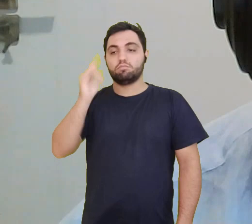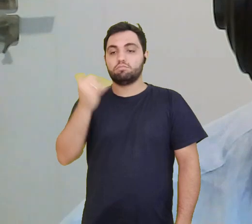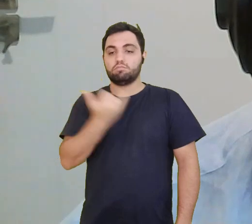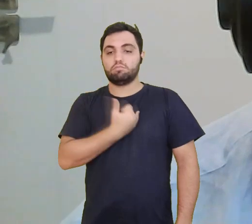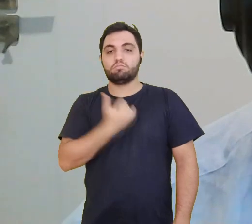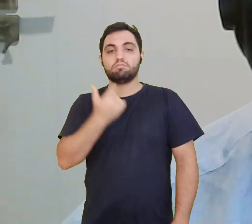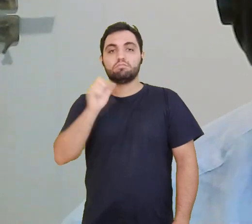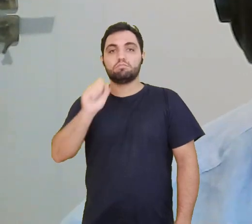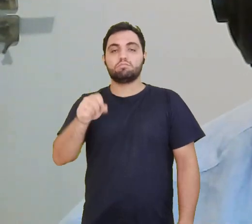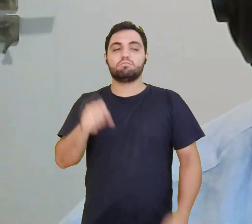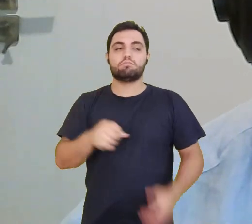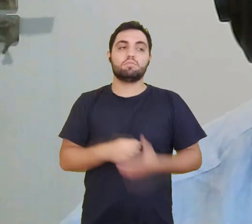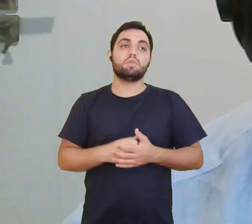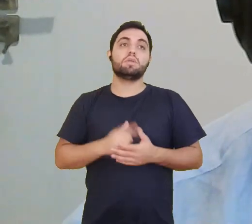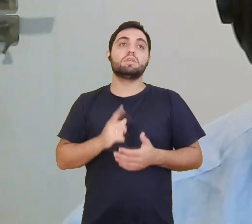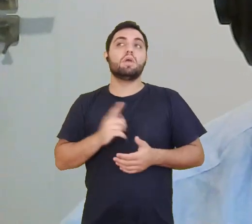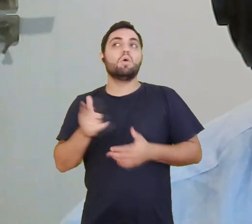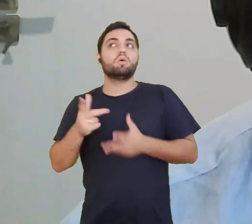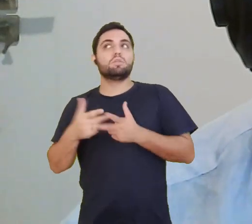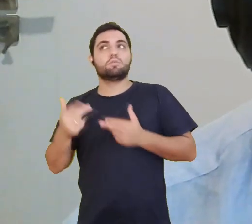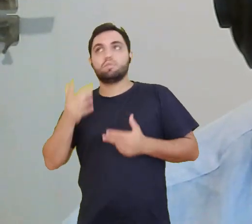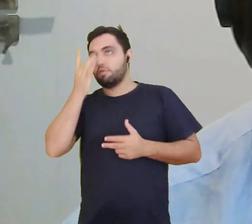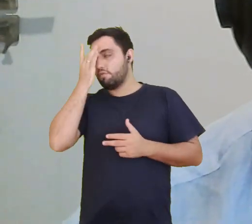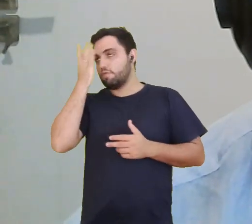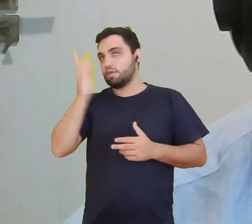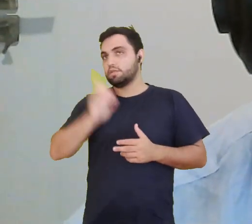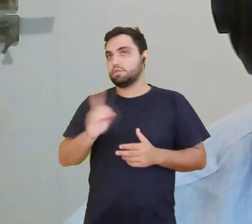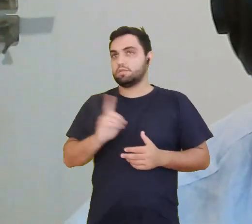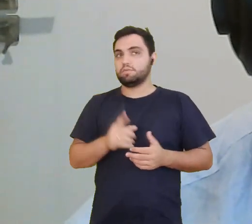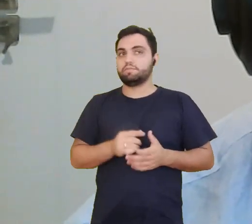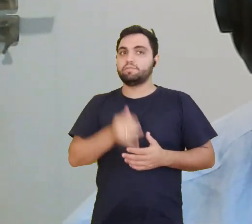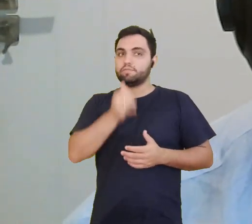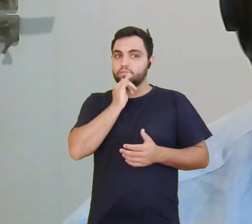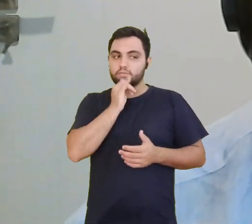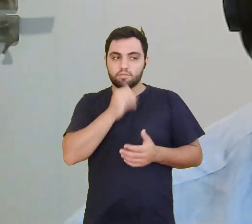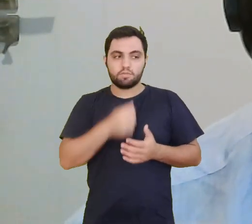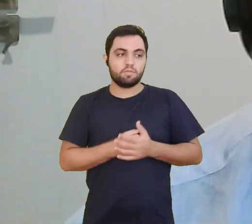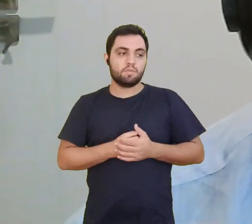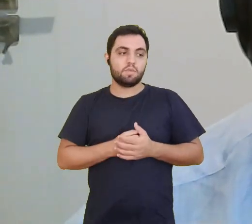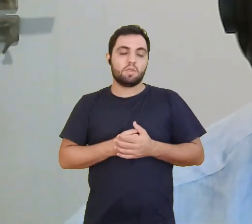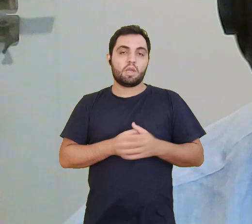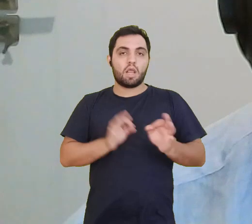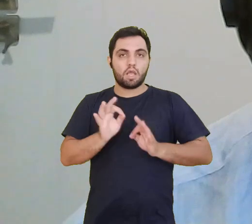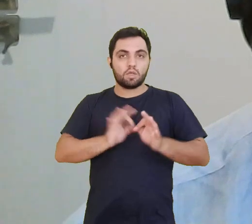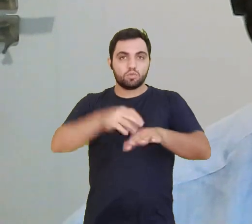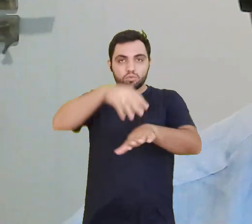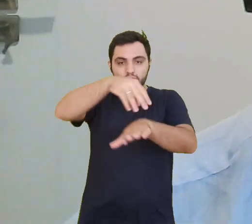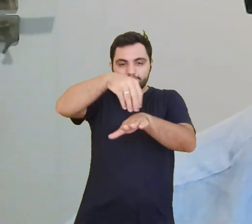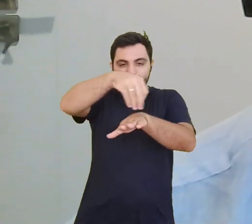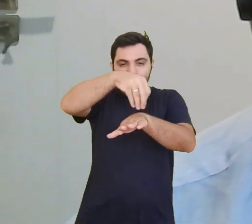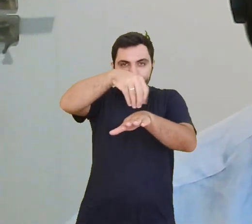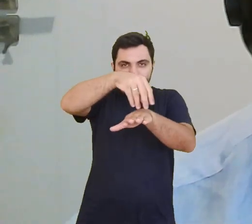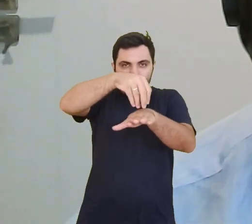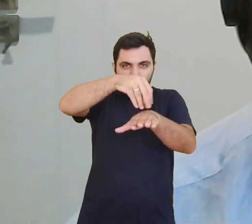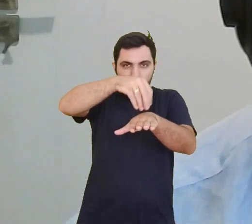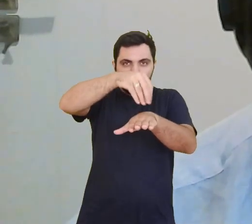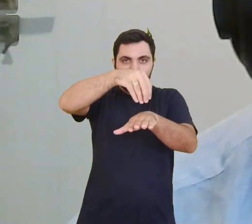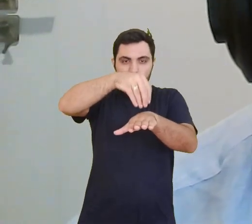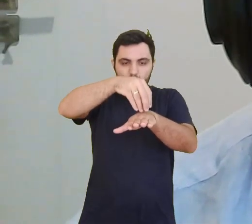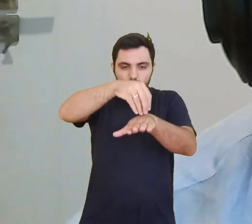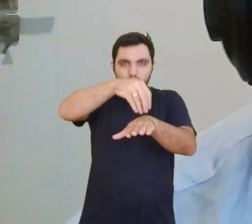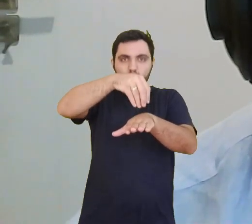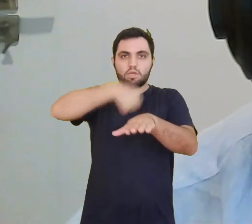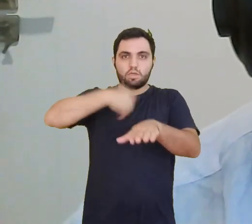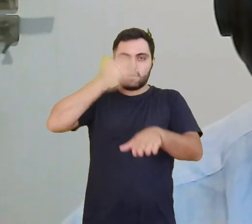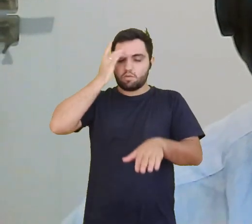Tem outras questões que não são tão fáceis. Por exemplo, esse ajuste da cabeça, eu acho que consegue fazer,